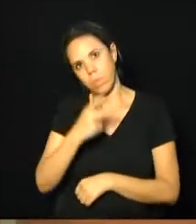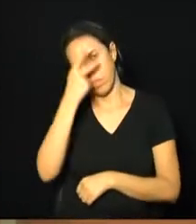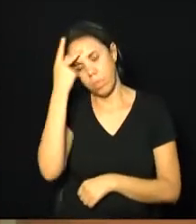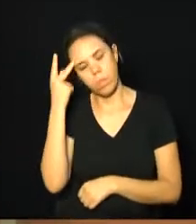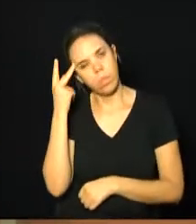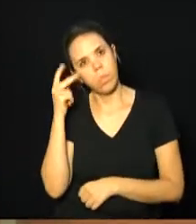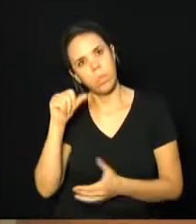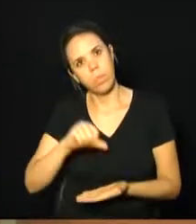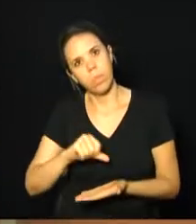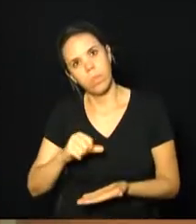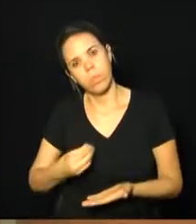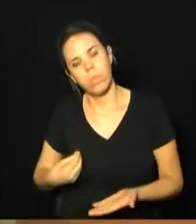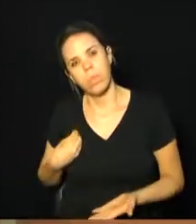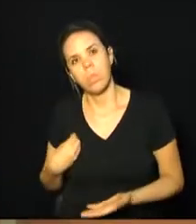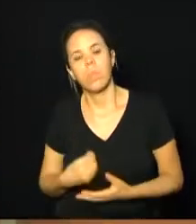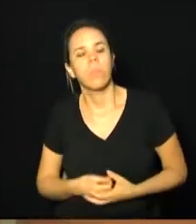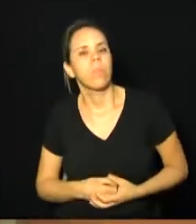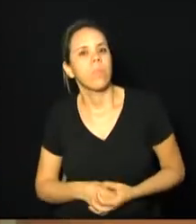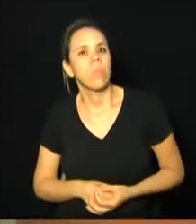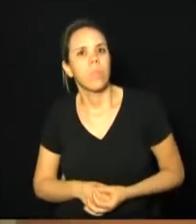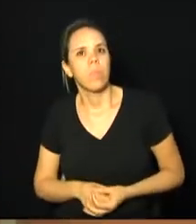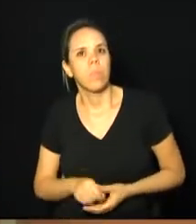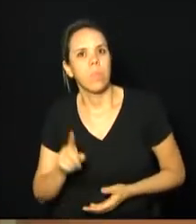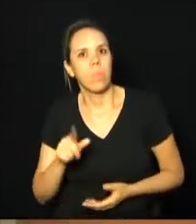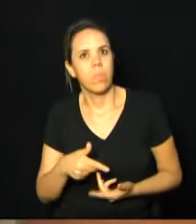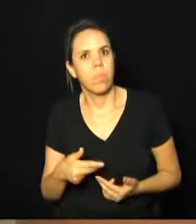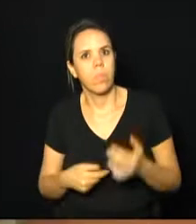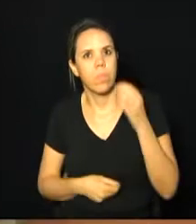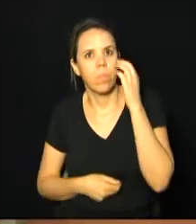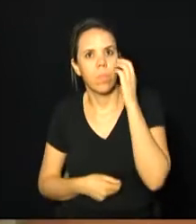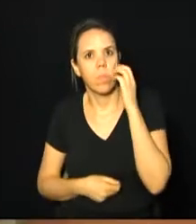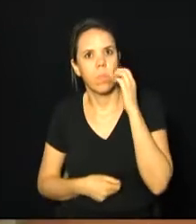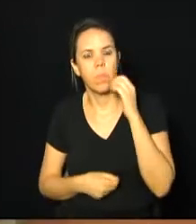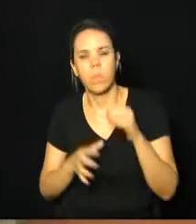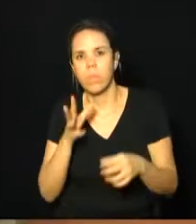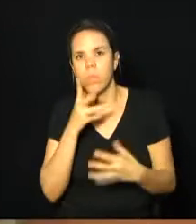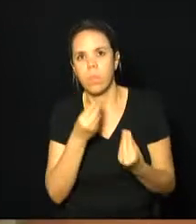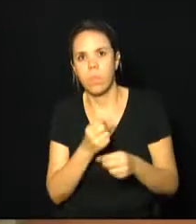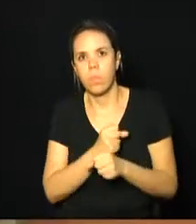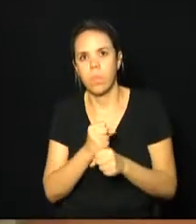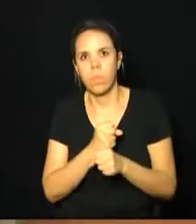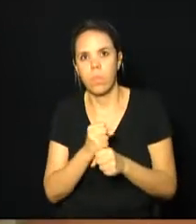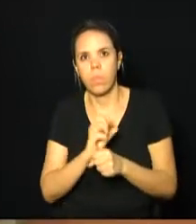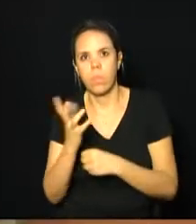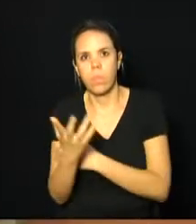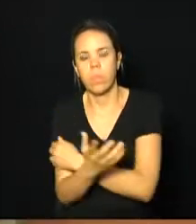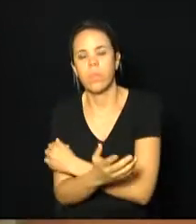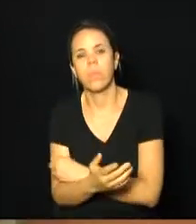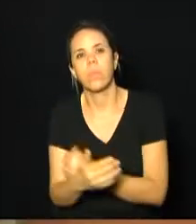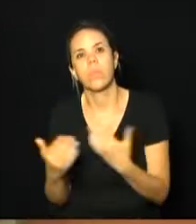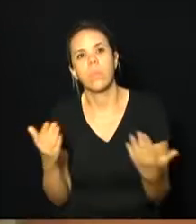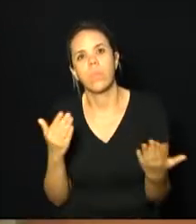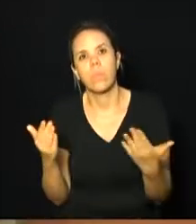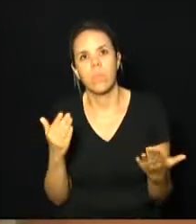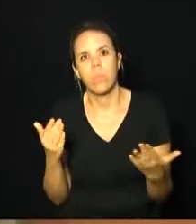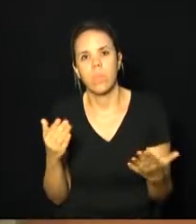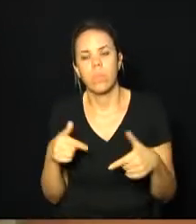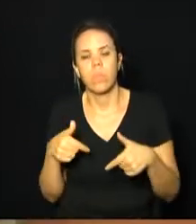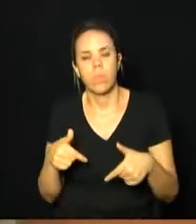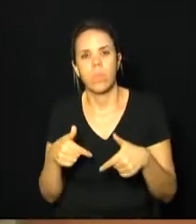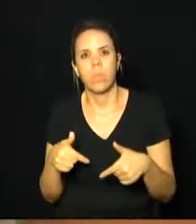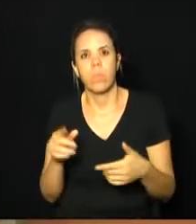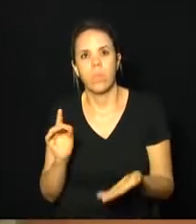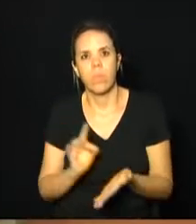a localidade que ele está inserido. E isso é uma coisa que vai demorar muitos anos para acontecer. Então, qual é a